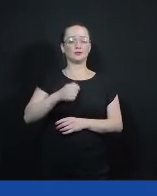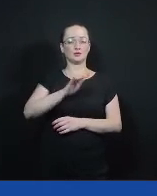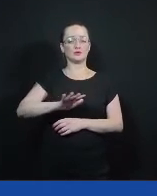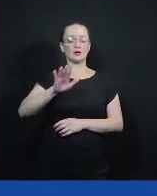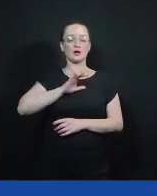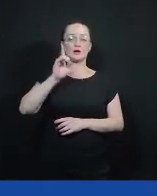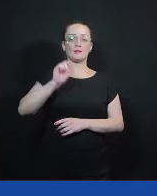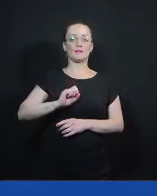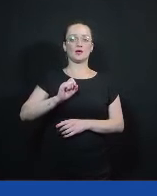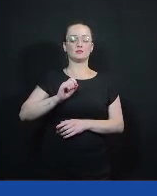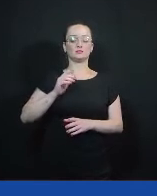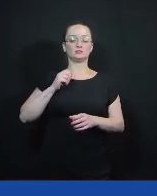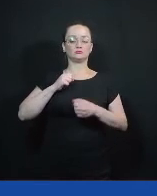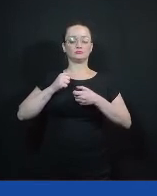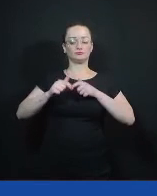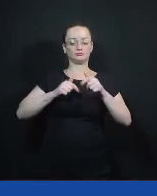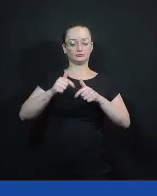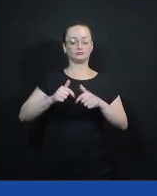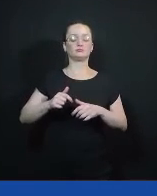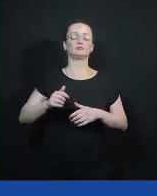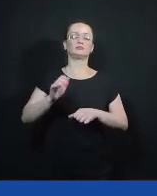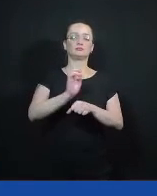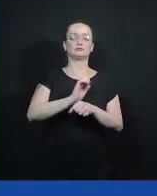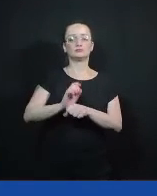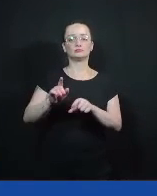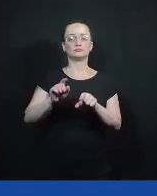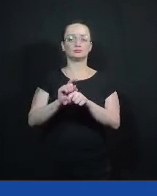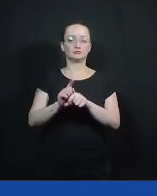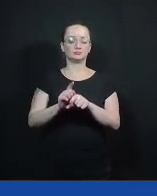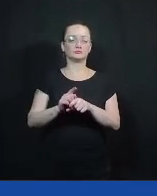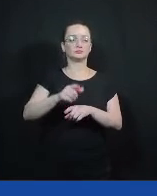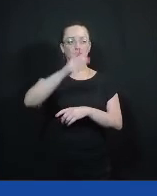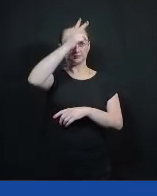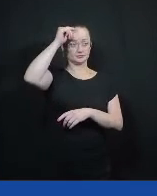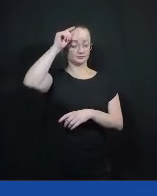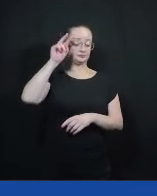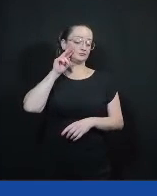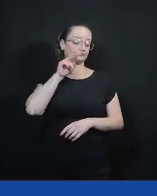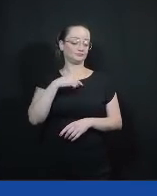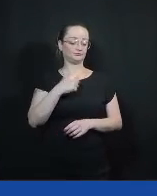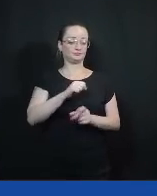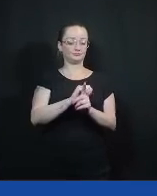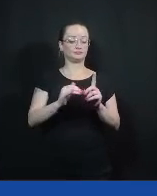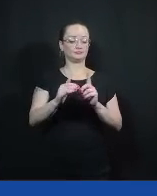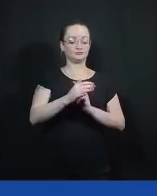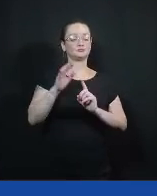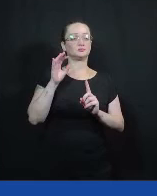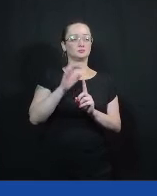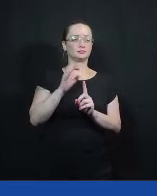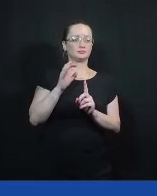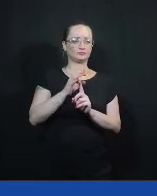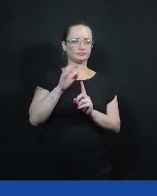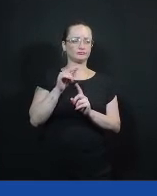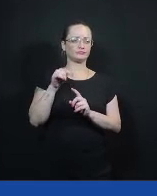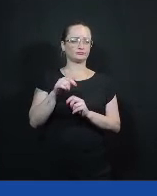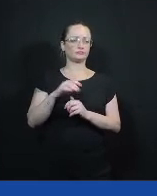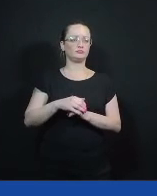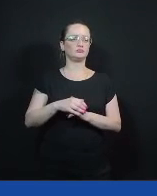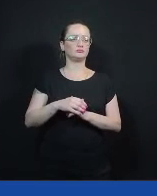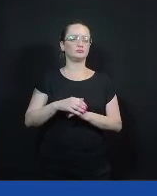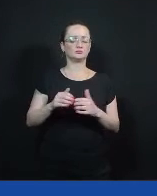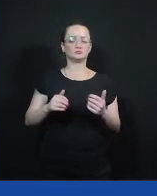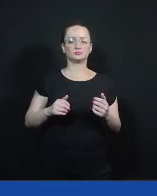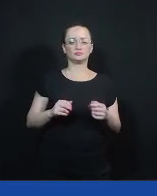para as ações dos estados e municípios. Isso se reflete, isso é um olhar da nossa sociedade que também se reflete